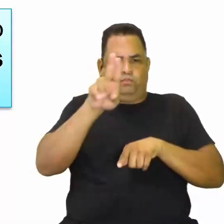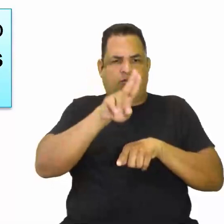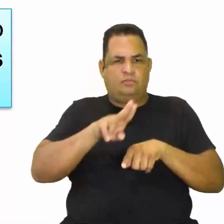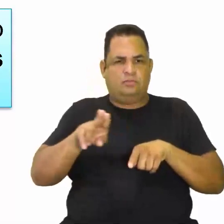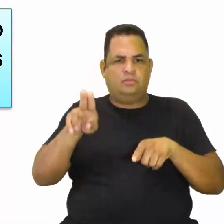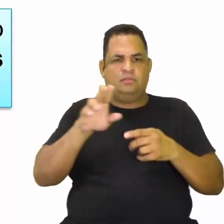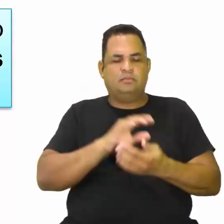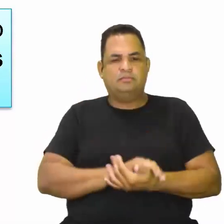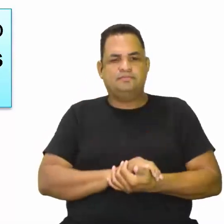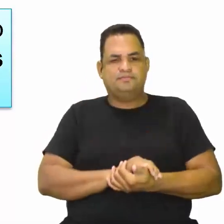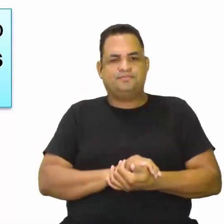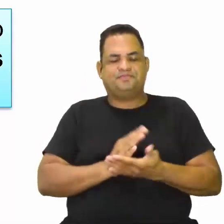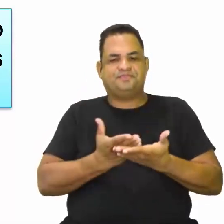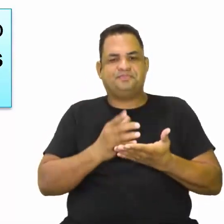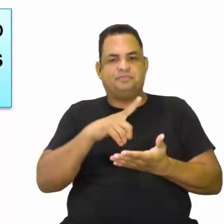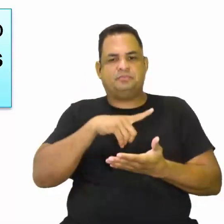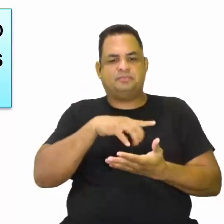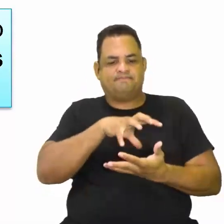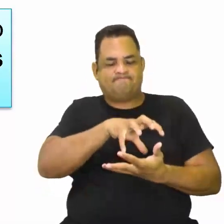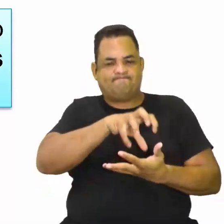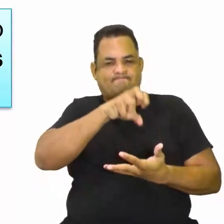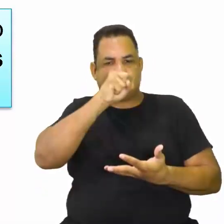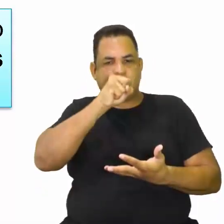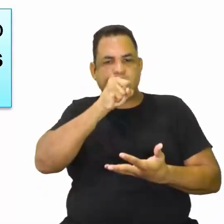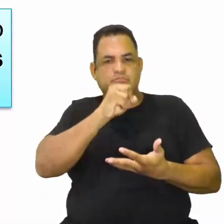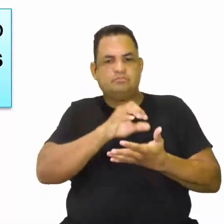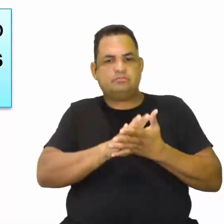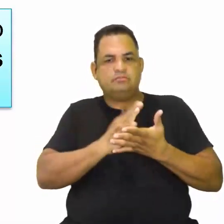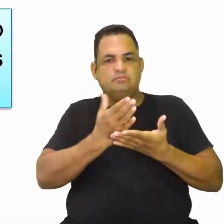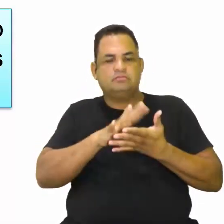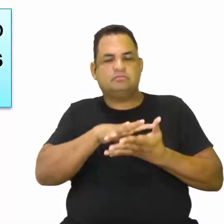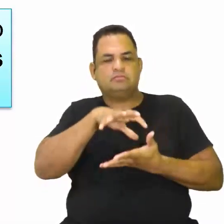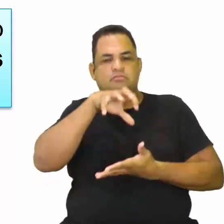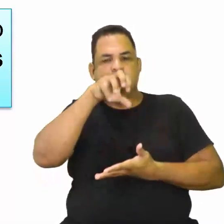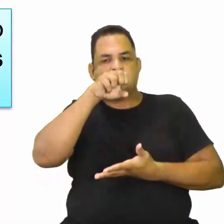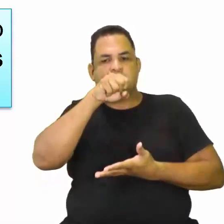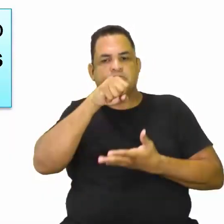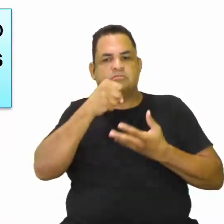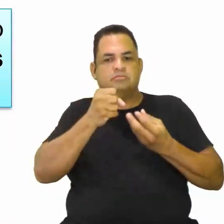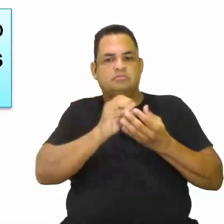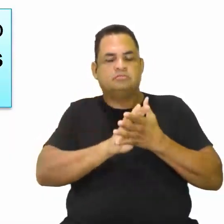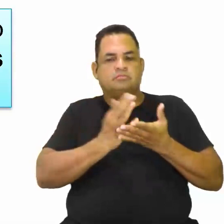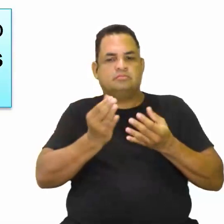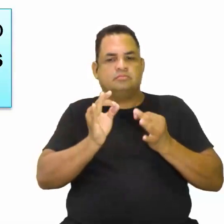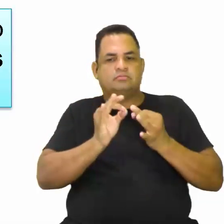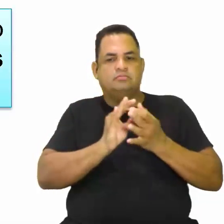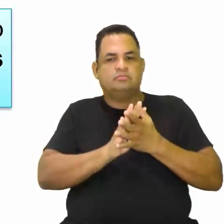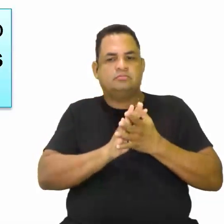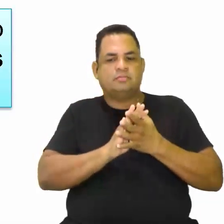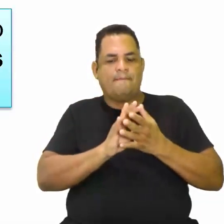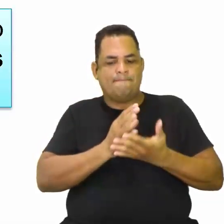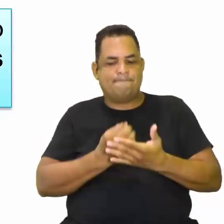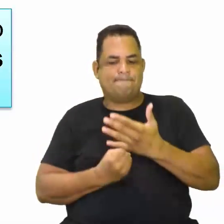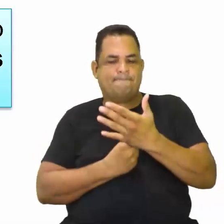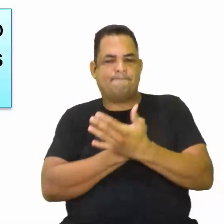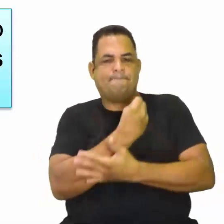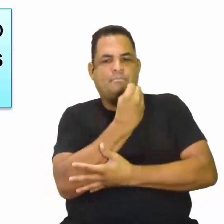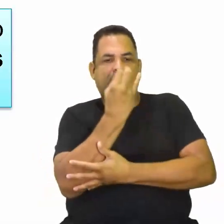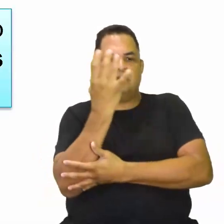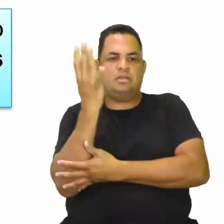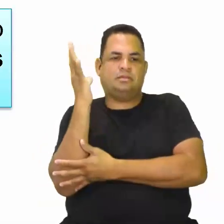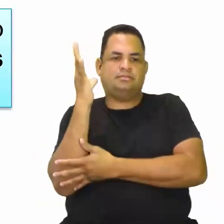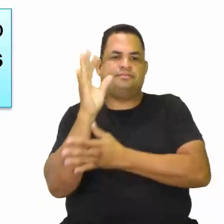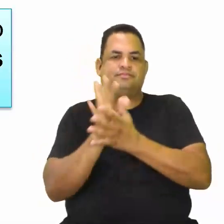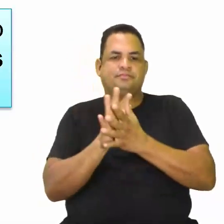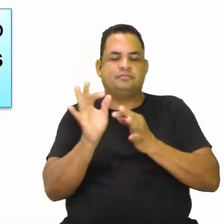utilizada para extrair essências de plantas para o preparo de perfume. Então, as plantas,